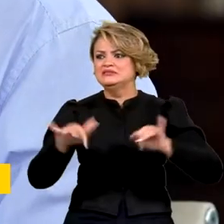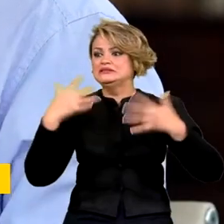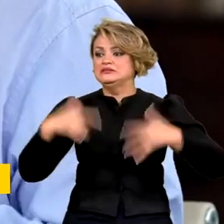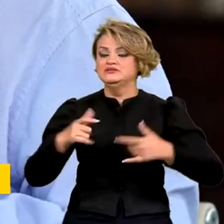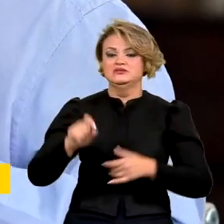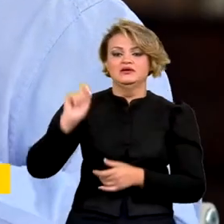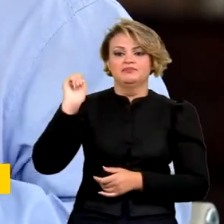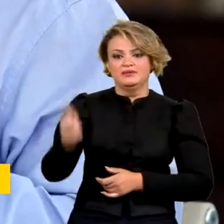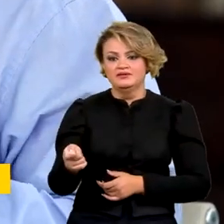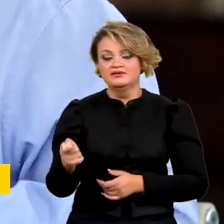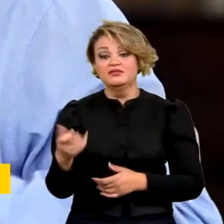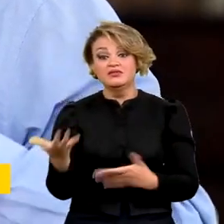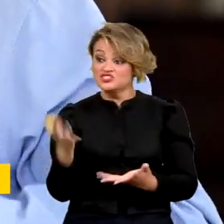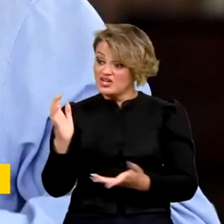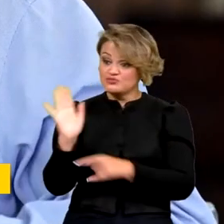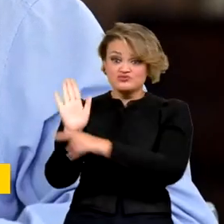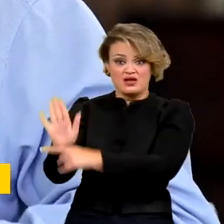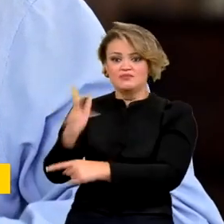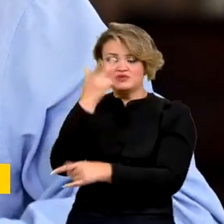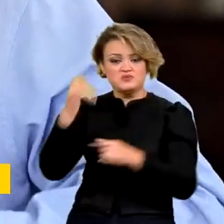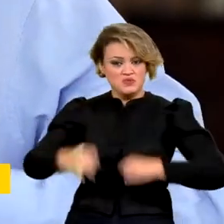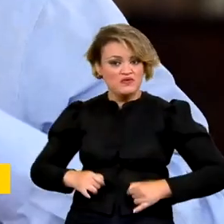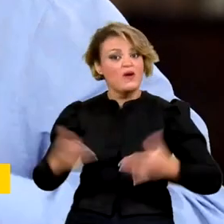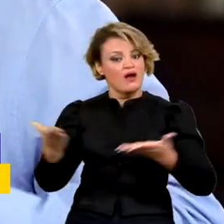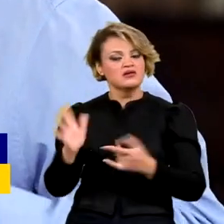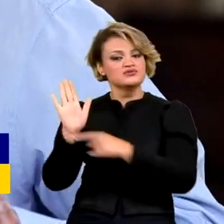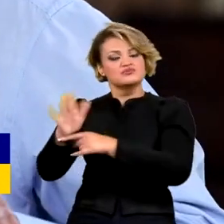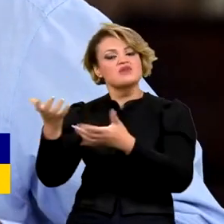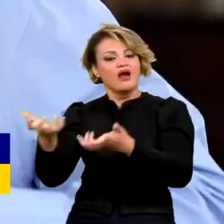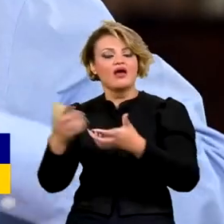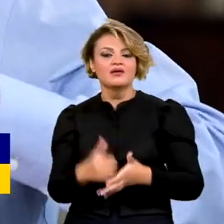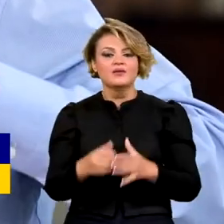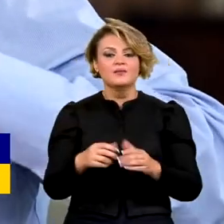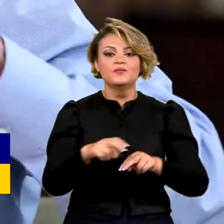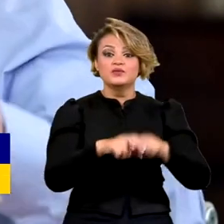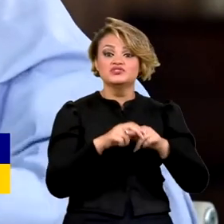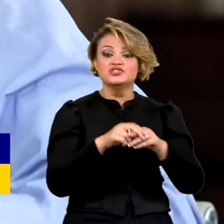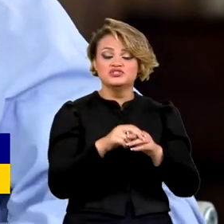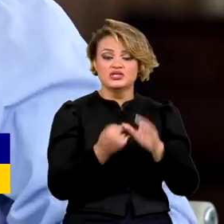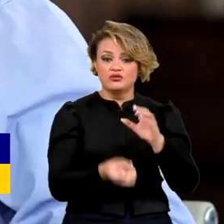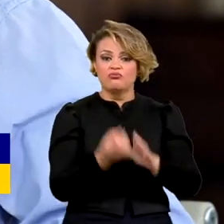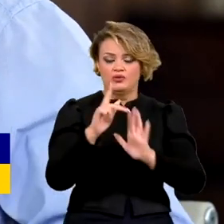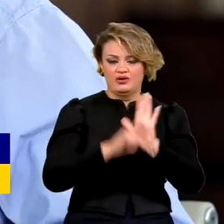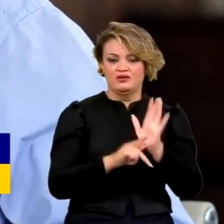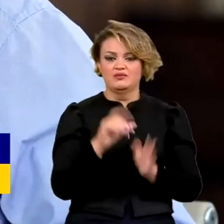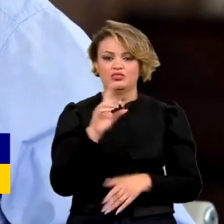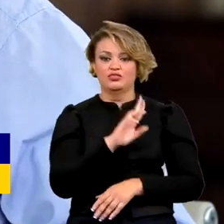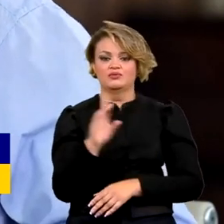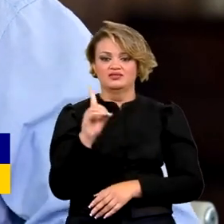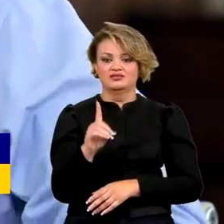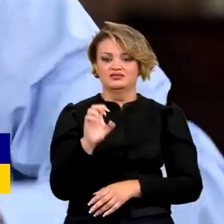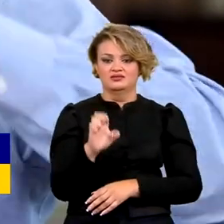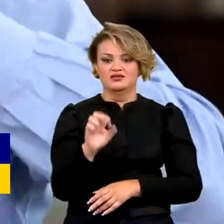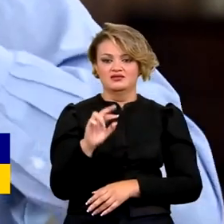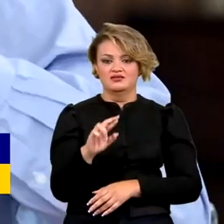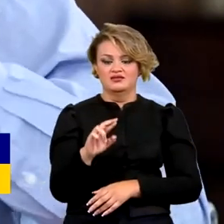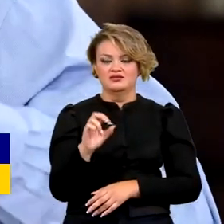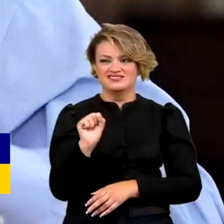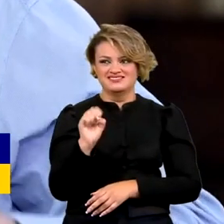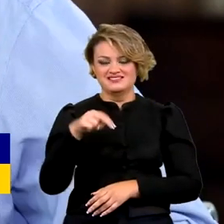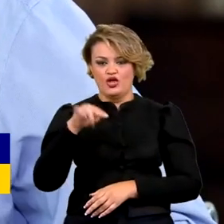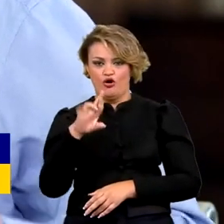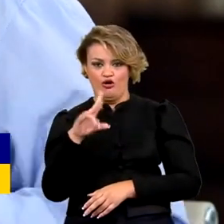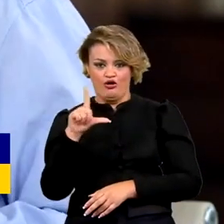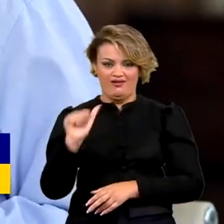quando estamos criando um programa chamado de viola que nós queremos desenrolar porque ele não foi desenrolado que vai ficar enrolado como nós Porque nós